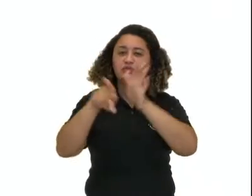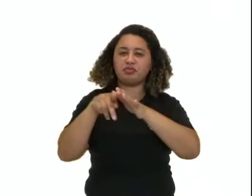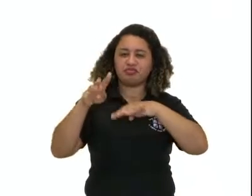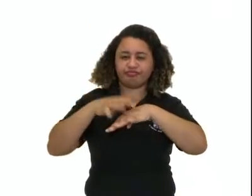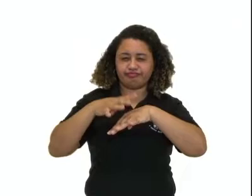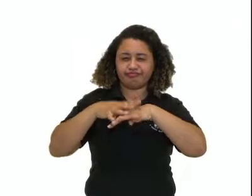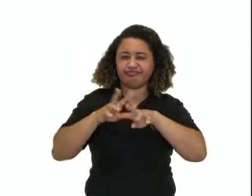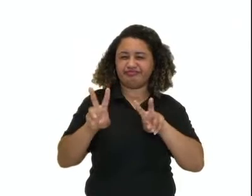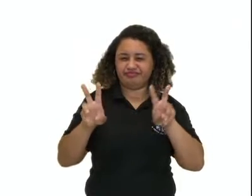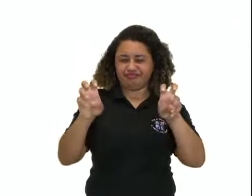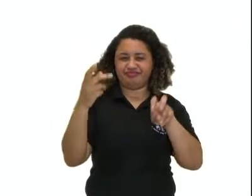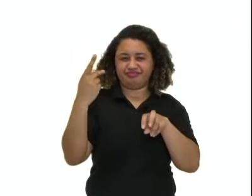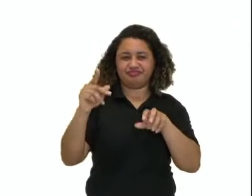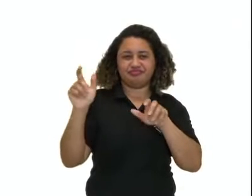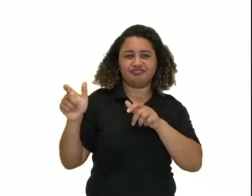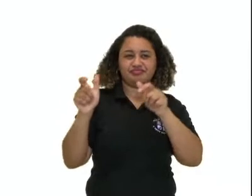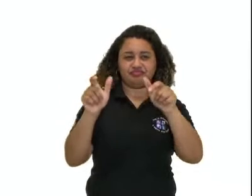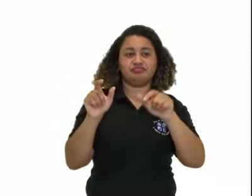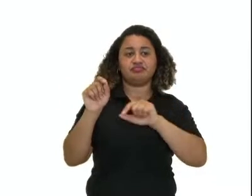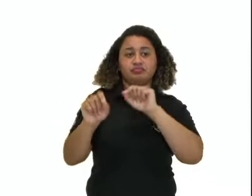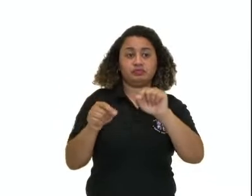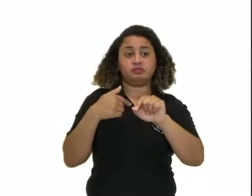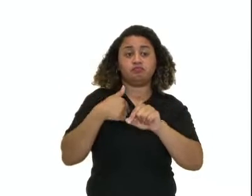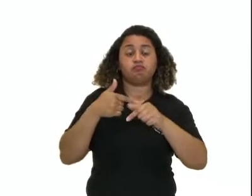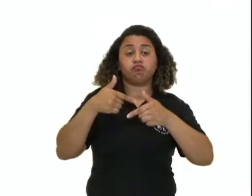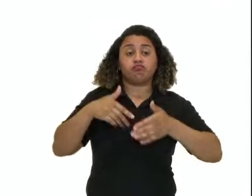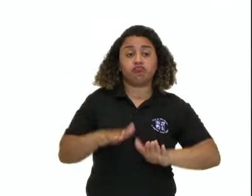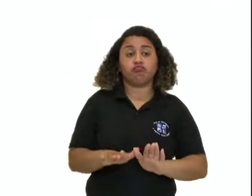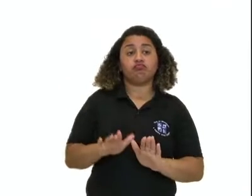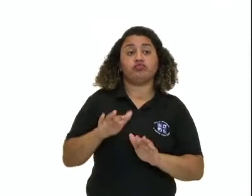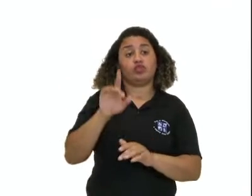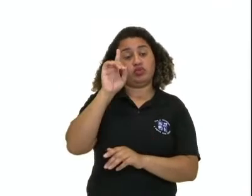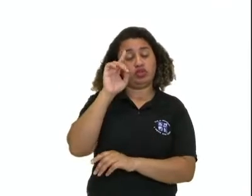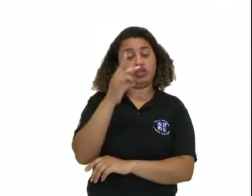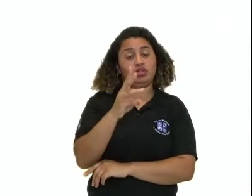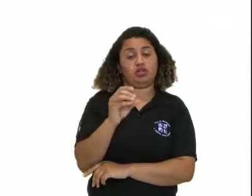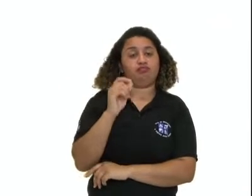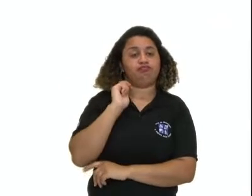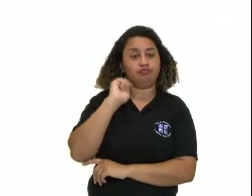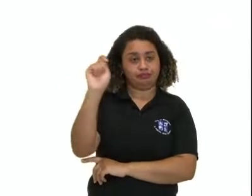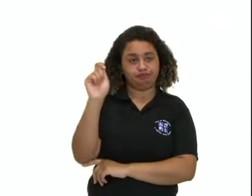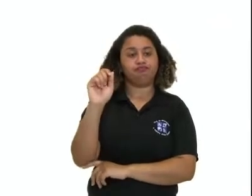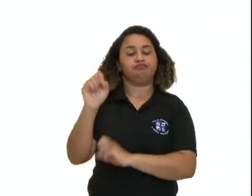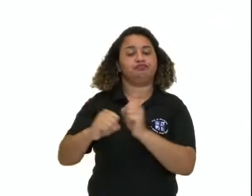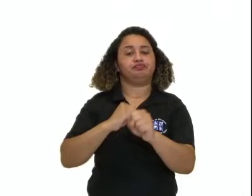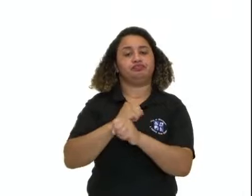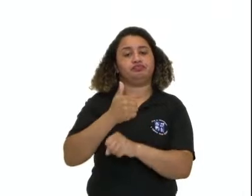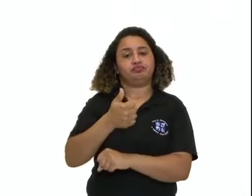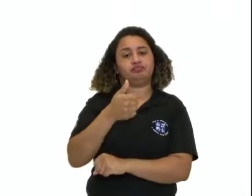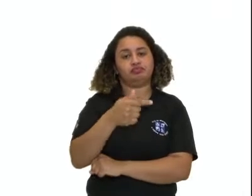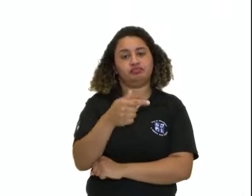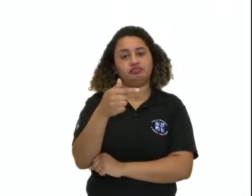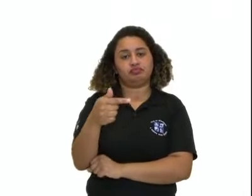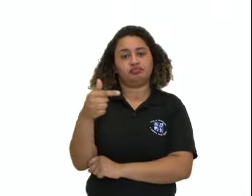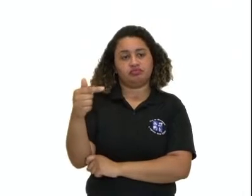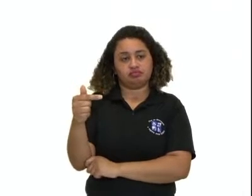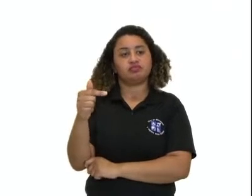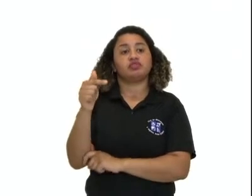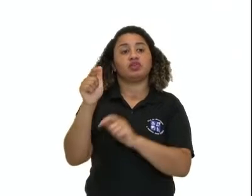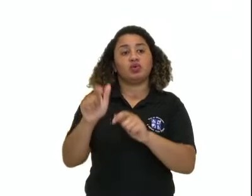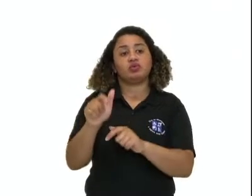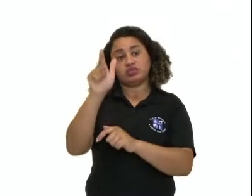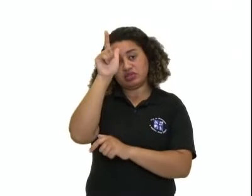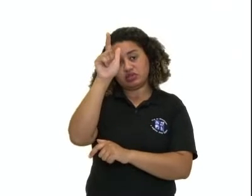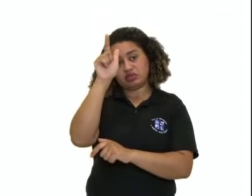1777, em Brunswick, na Alemanha. Seu pai era jardineiro e pedreiro, e sua mãe,